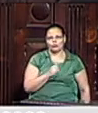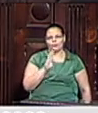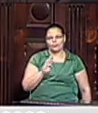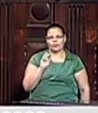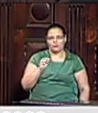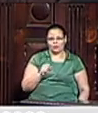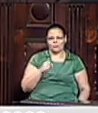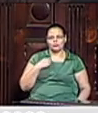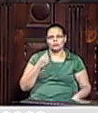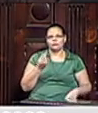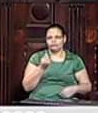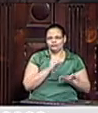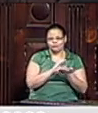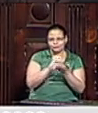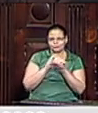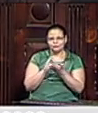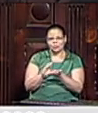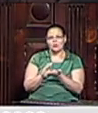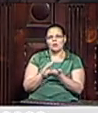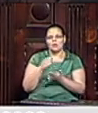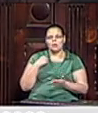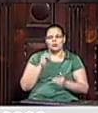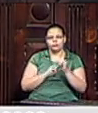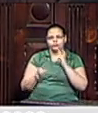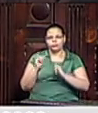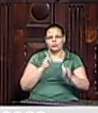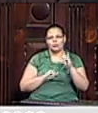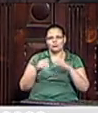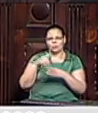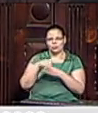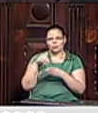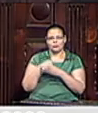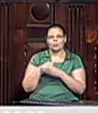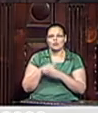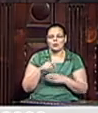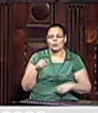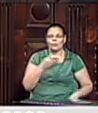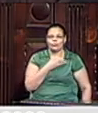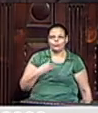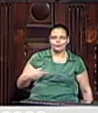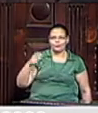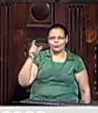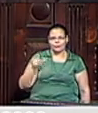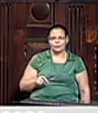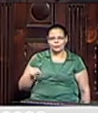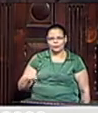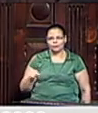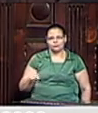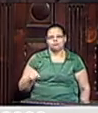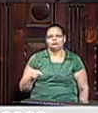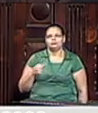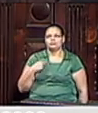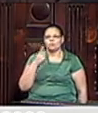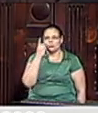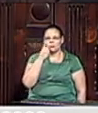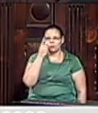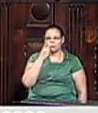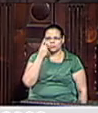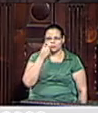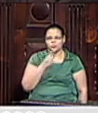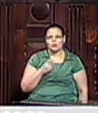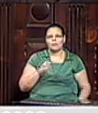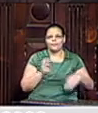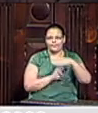segunda, tendo doado mais de 5 milhões de reais para governador e para deputados. A